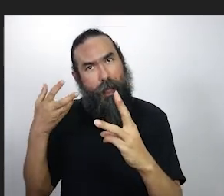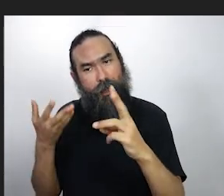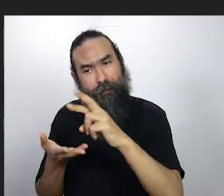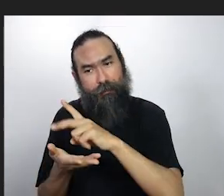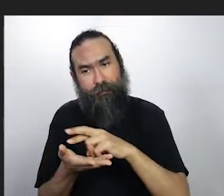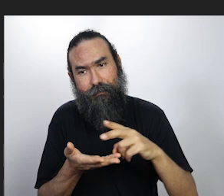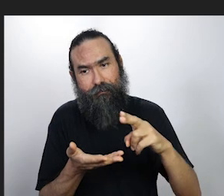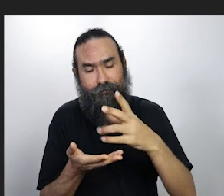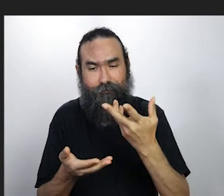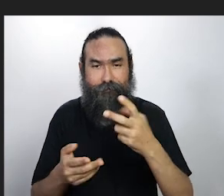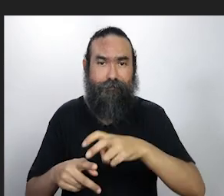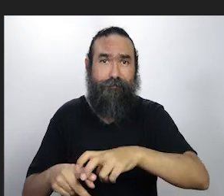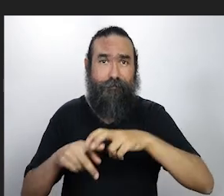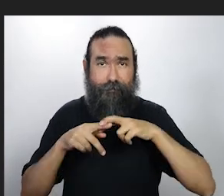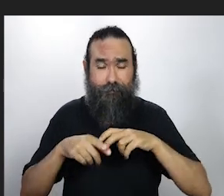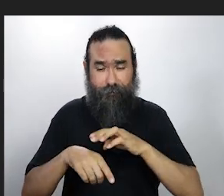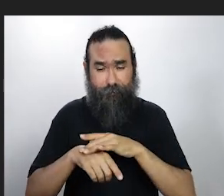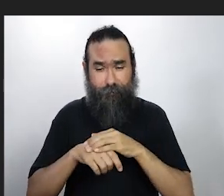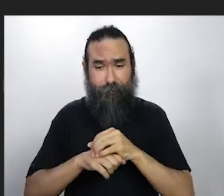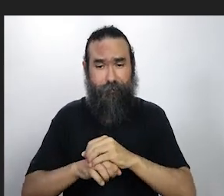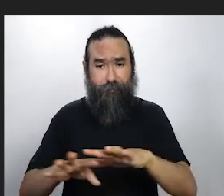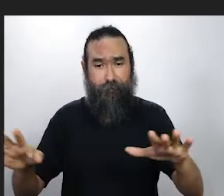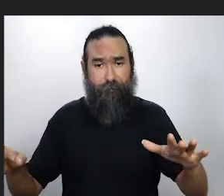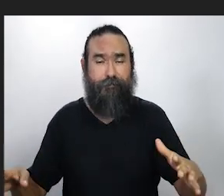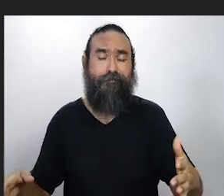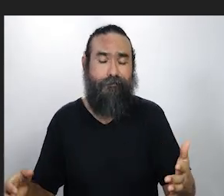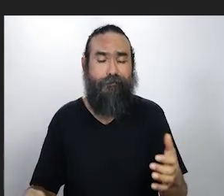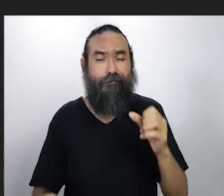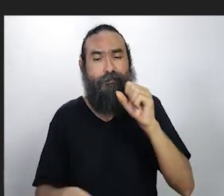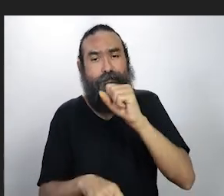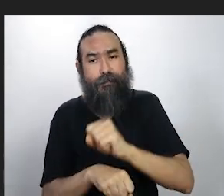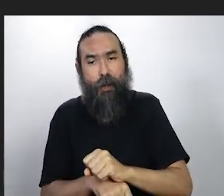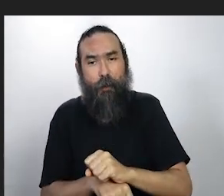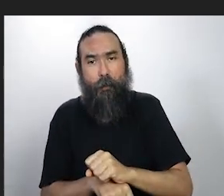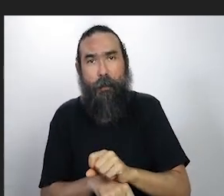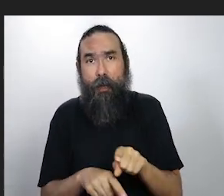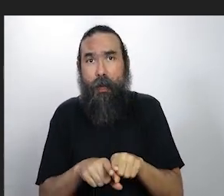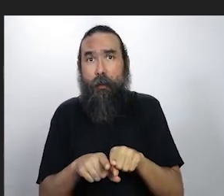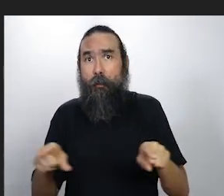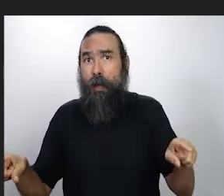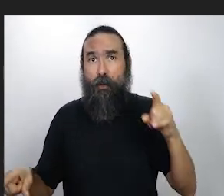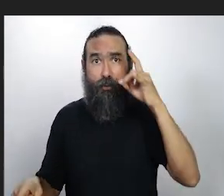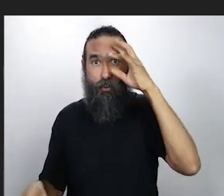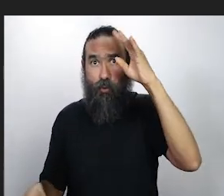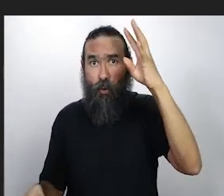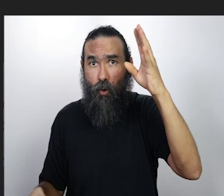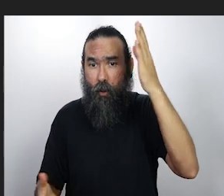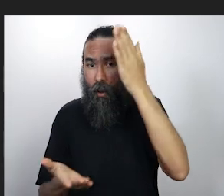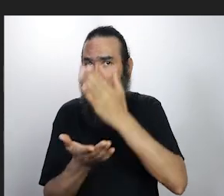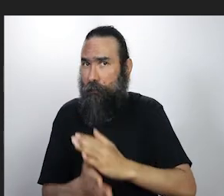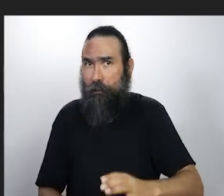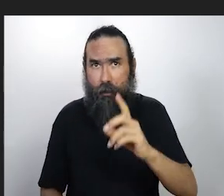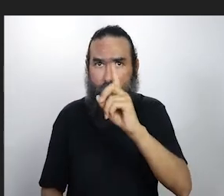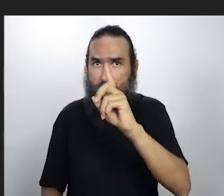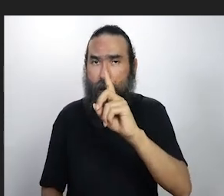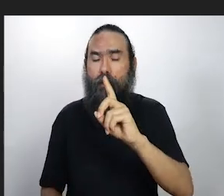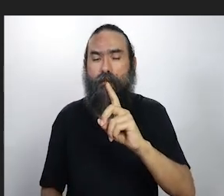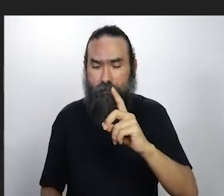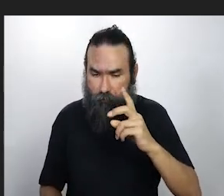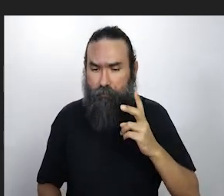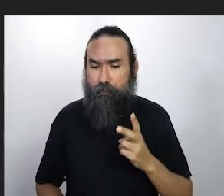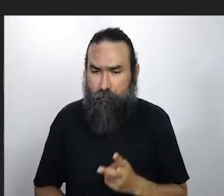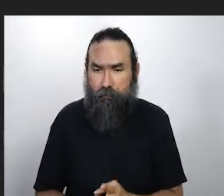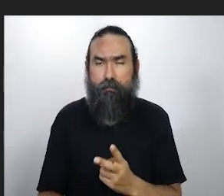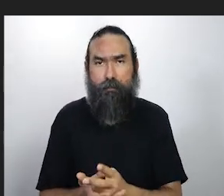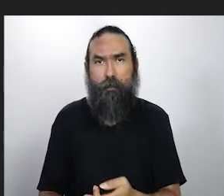O sonho é fazer cursos, né, com mestres indígenas, mas levar indígenas para cursos também,